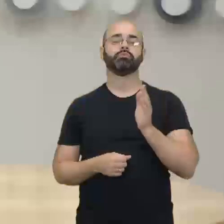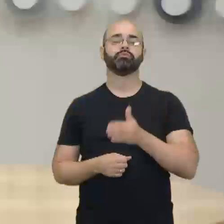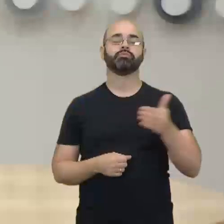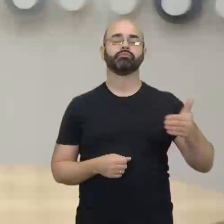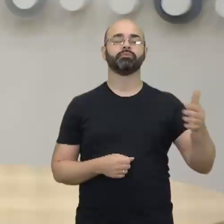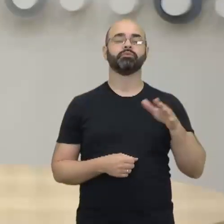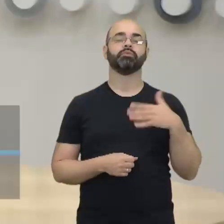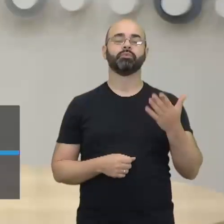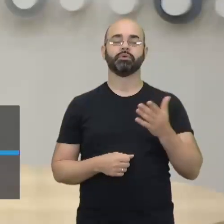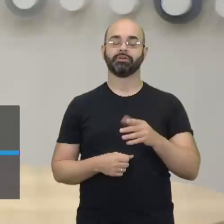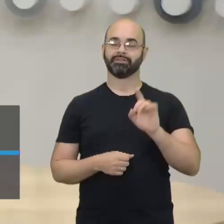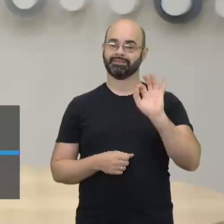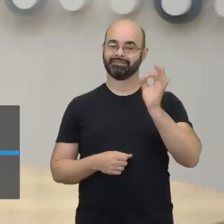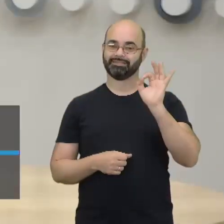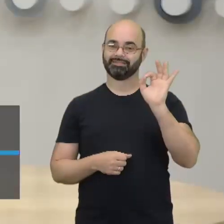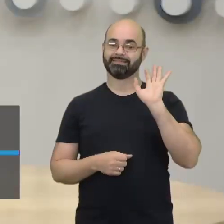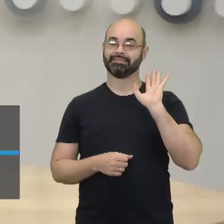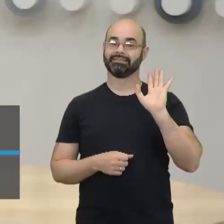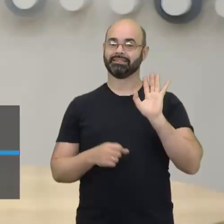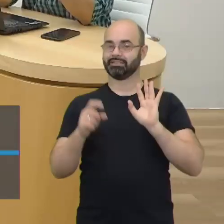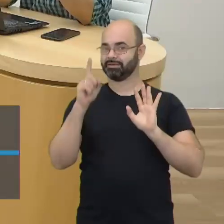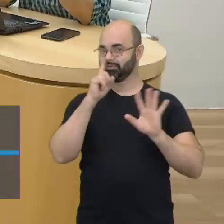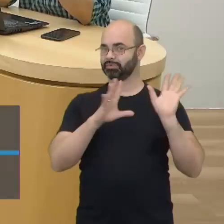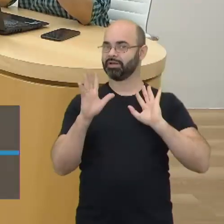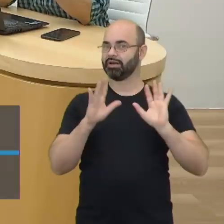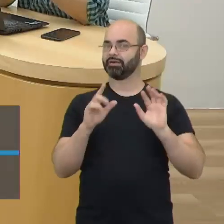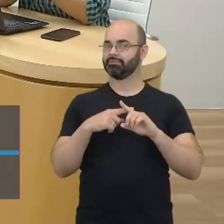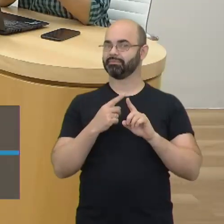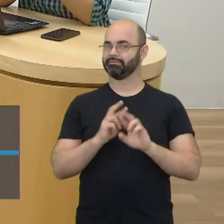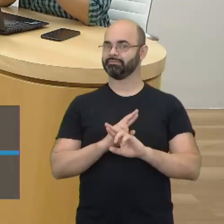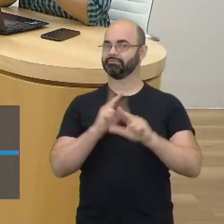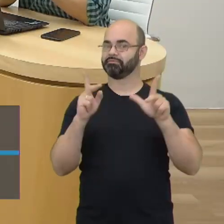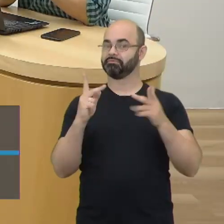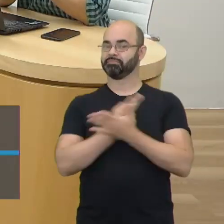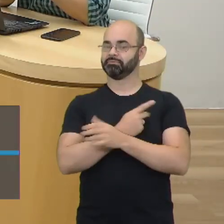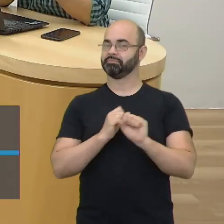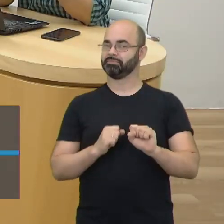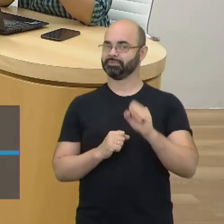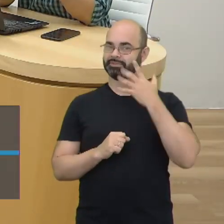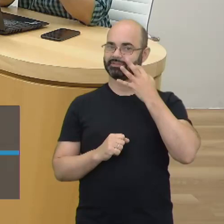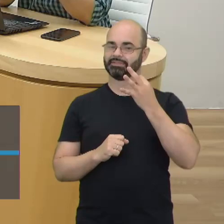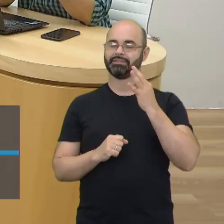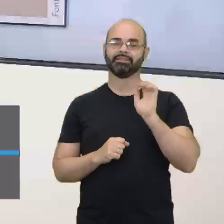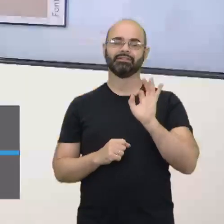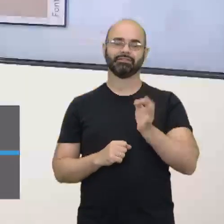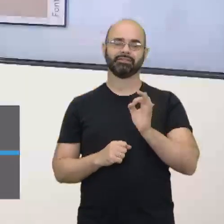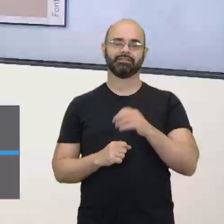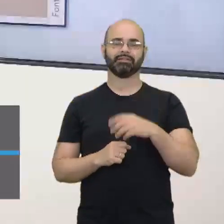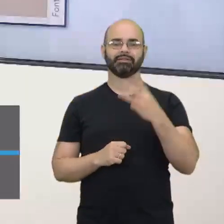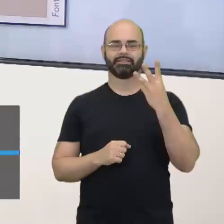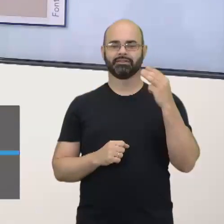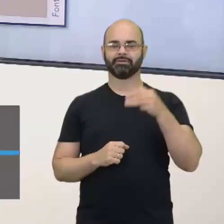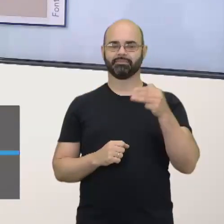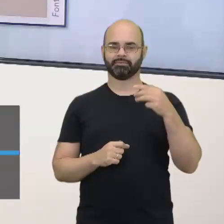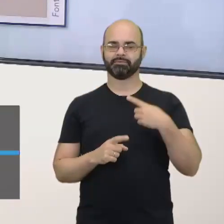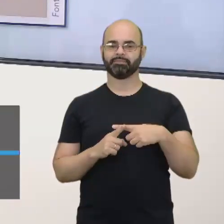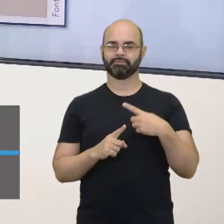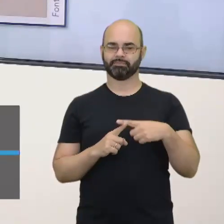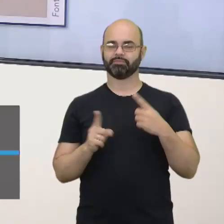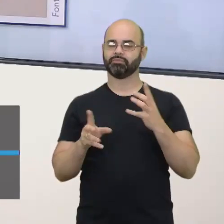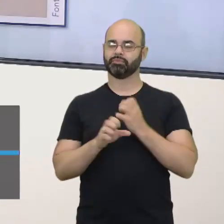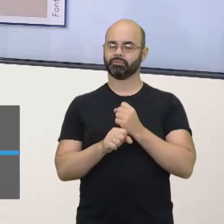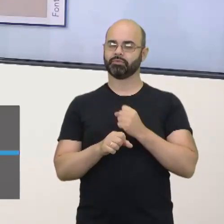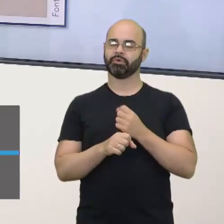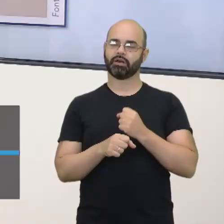tem que tomar cuidado, que pode acontecer umas testar coisinhas tudo. diferentonas aí, né? Bacana, legal. Então eu vou dar 3 minutos, porque se 3 tem alguns minutos.